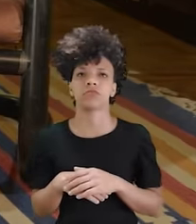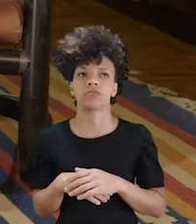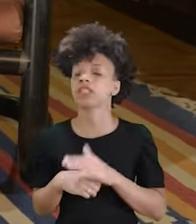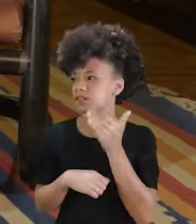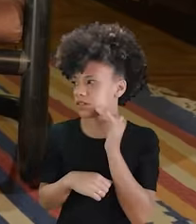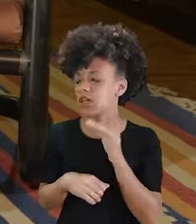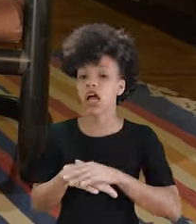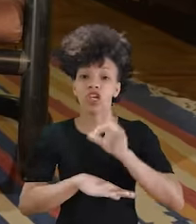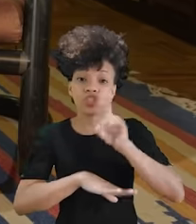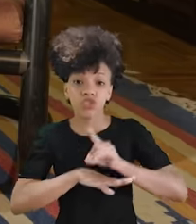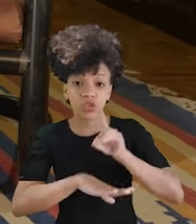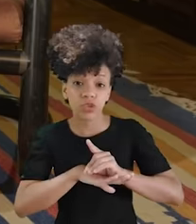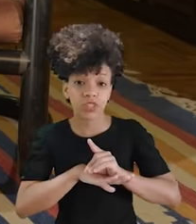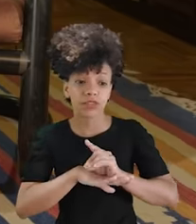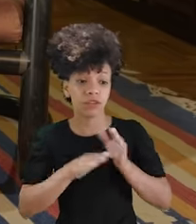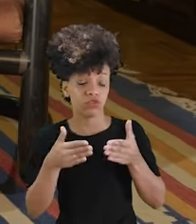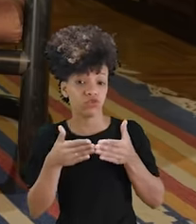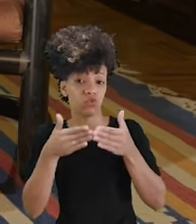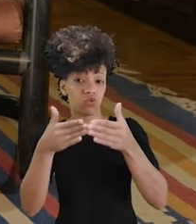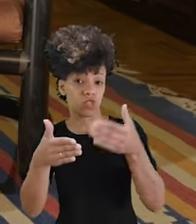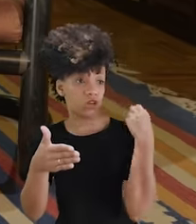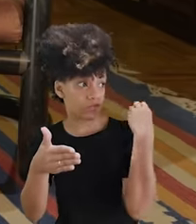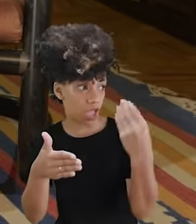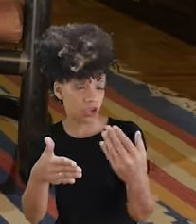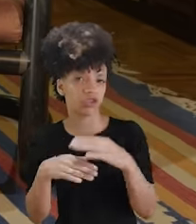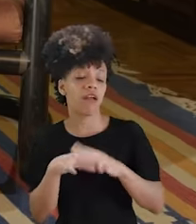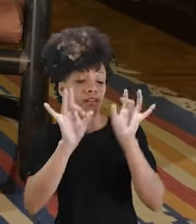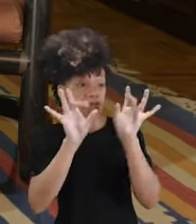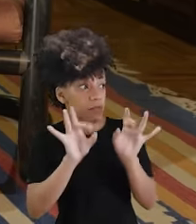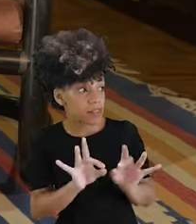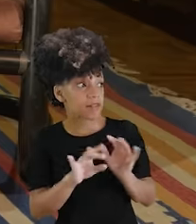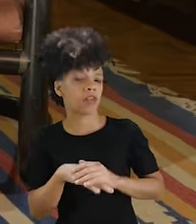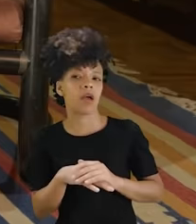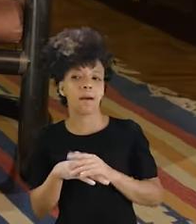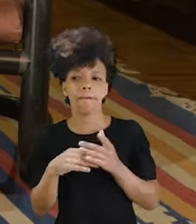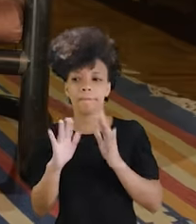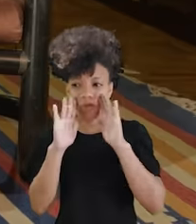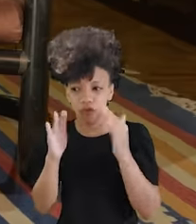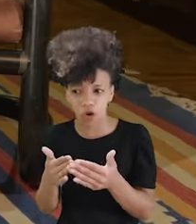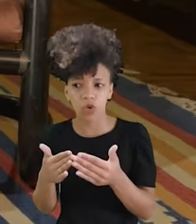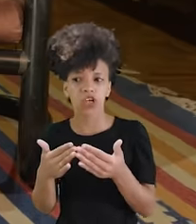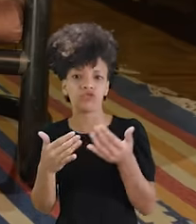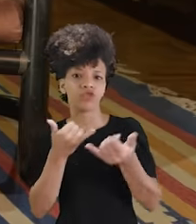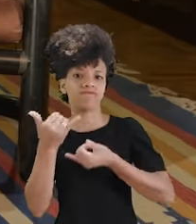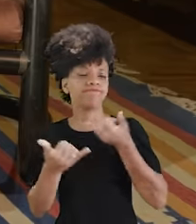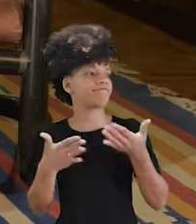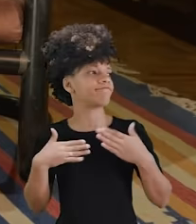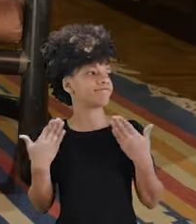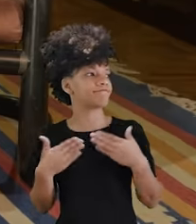é a diretoria de Cruzeiro ela é especificamente voltada para o entretenimento